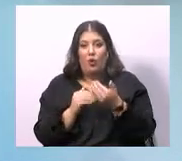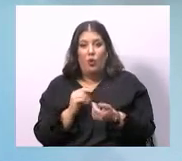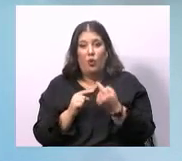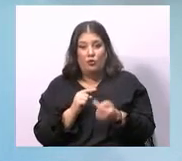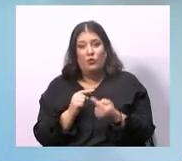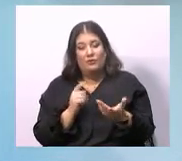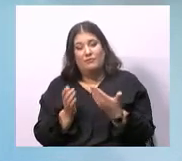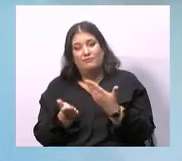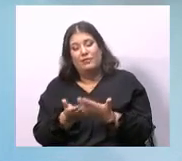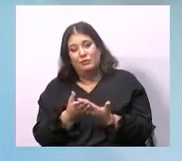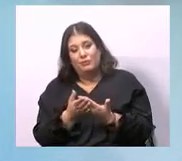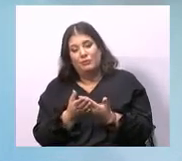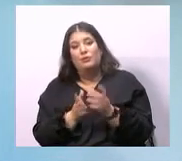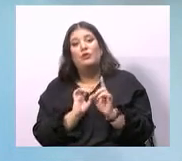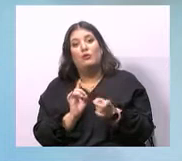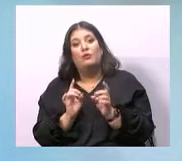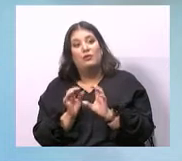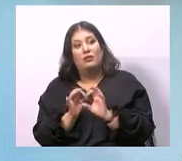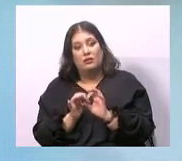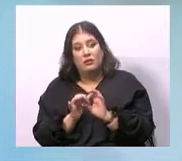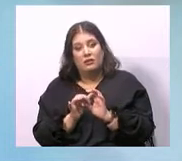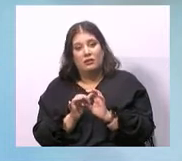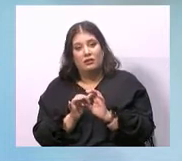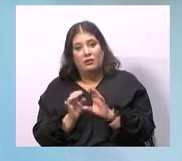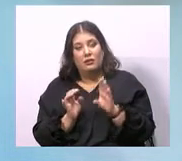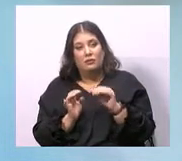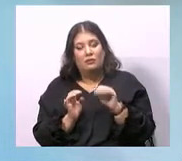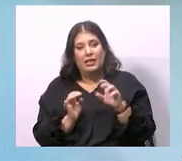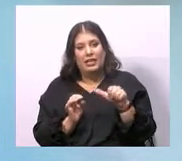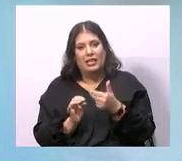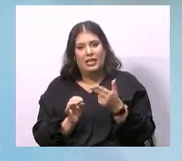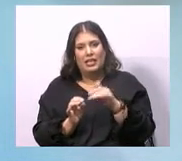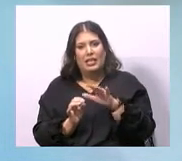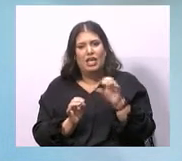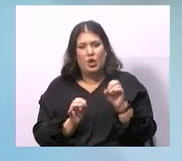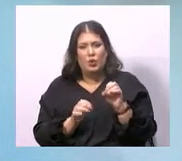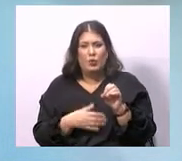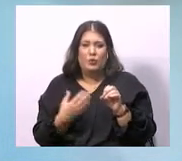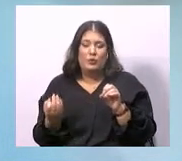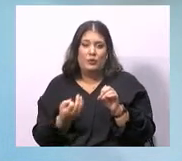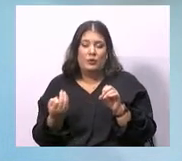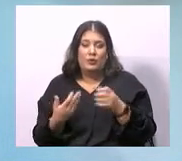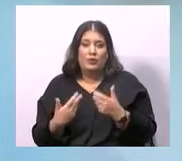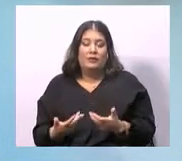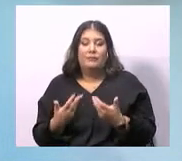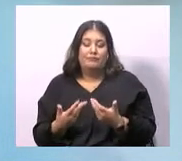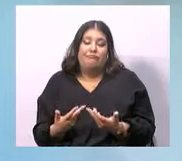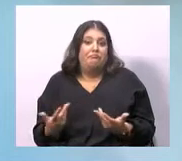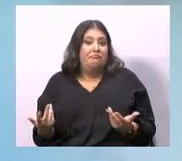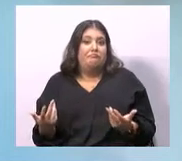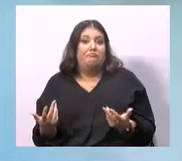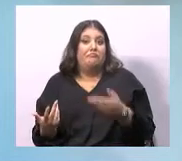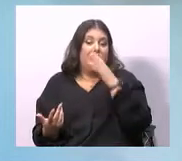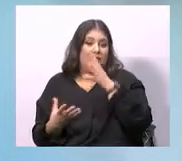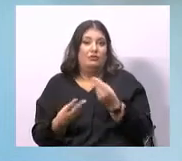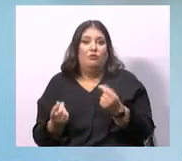lhe proporcionassem, como consequência, o pé equino, entende? Sim. Agora, se há